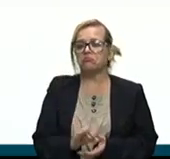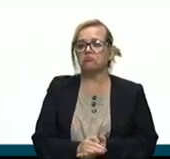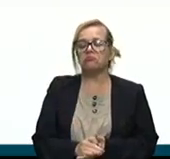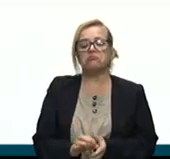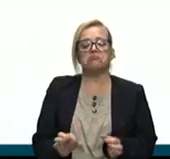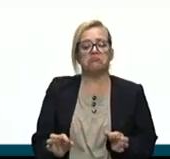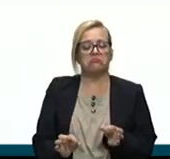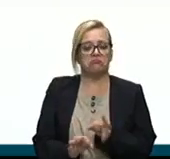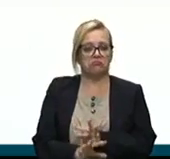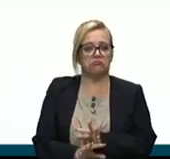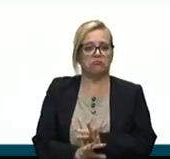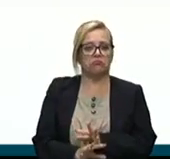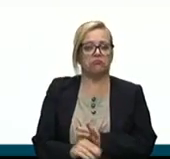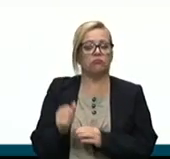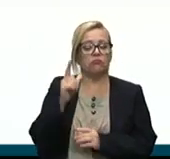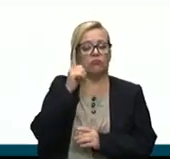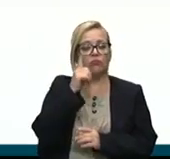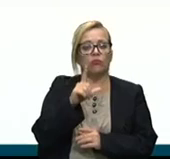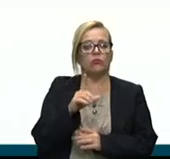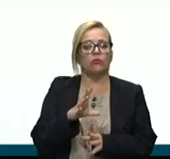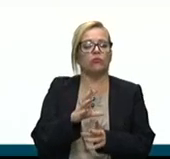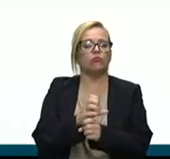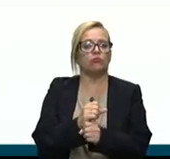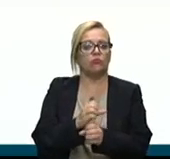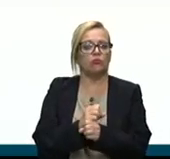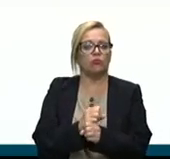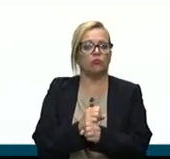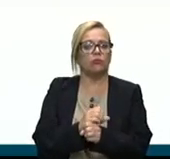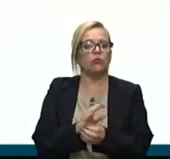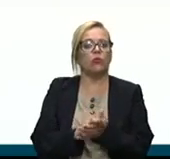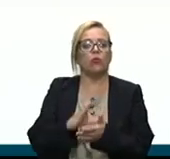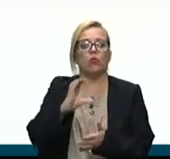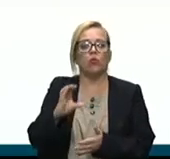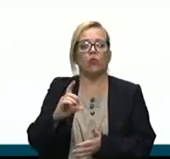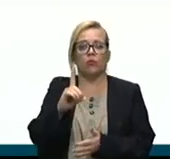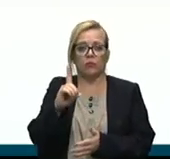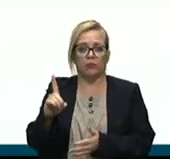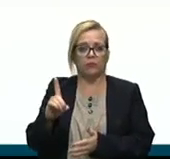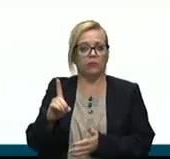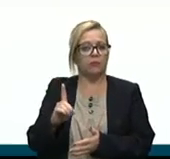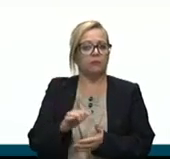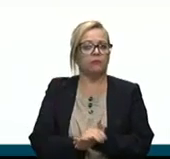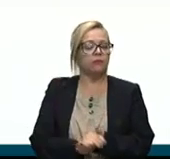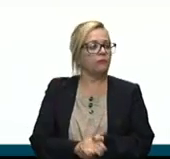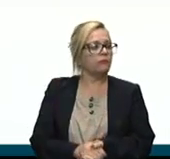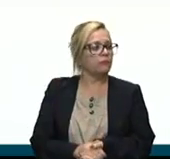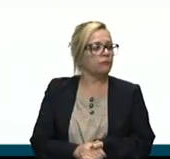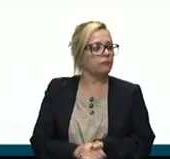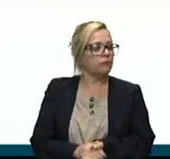Pronto, já consegui, então, calcular o coeficiente de determinação. E aí eu concluo.